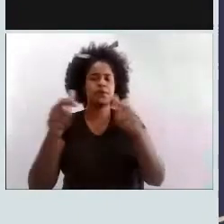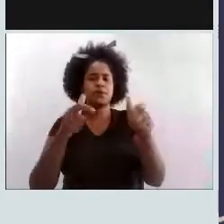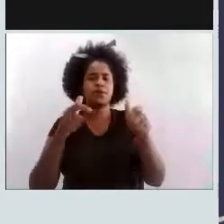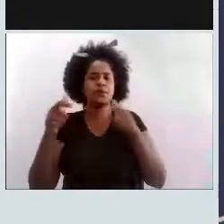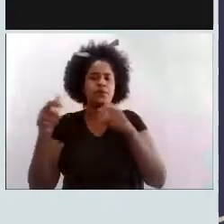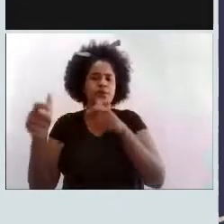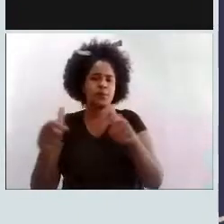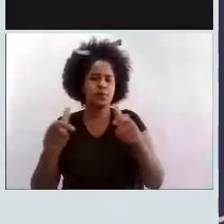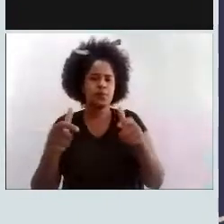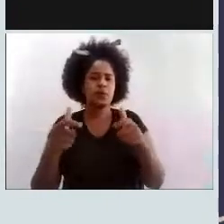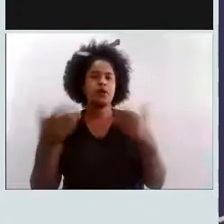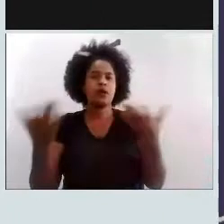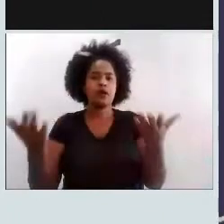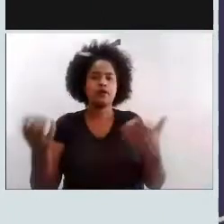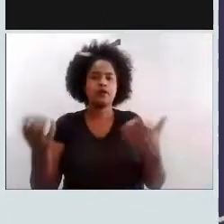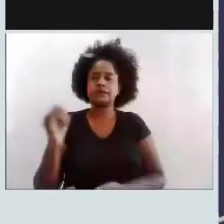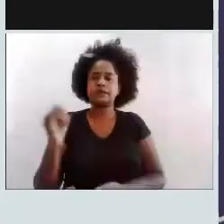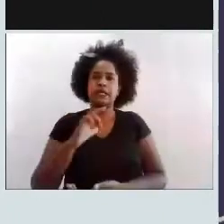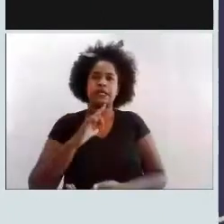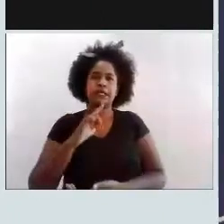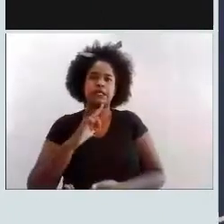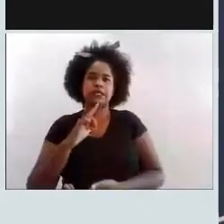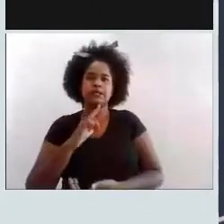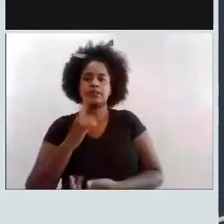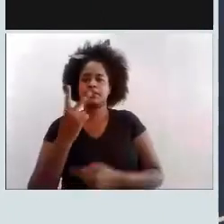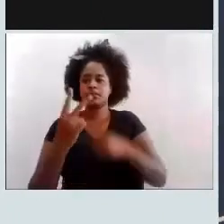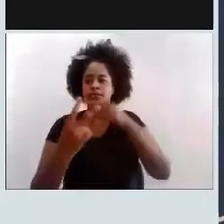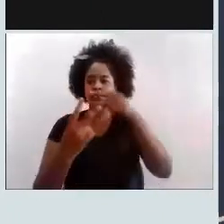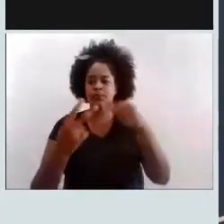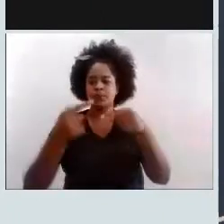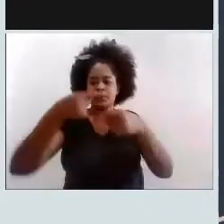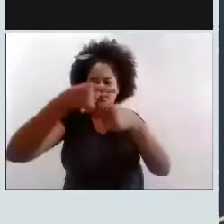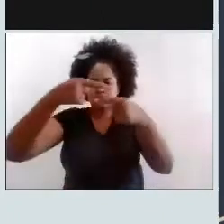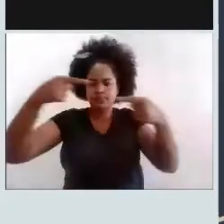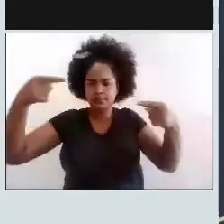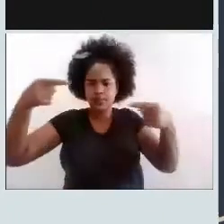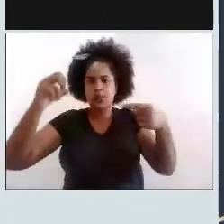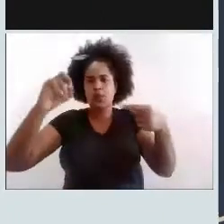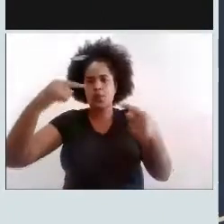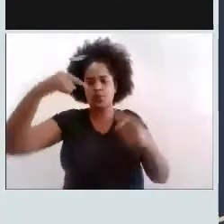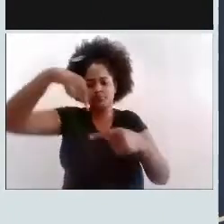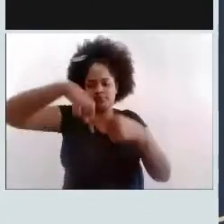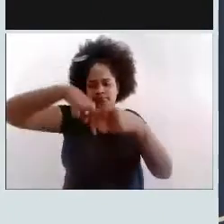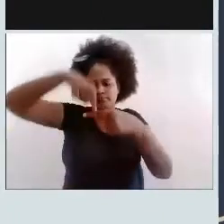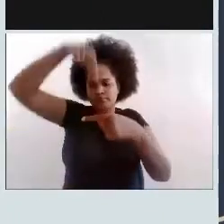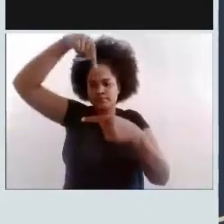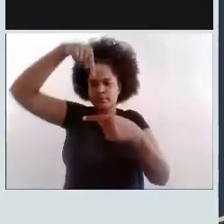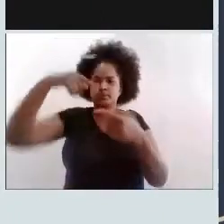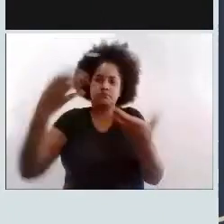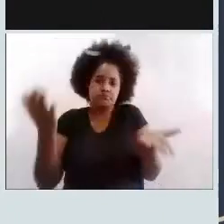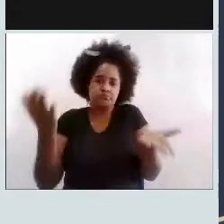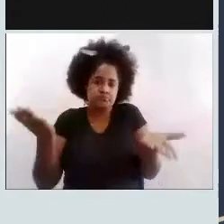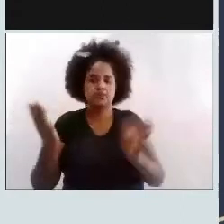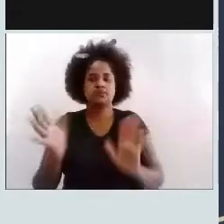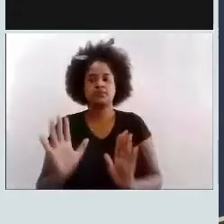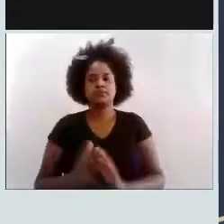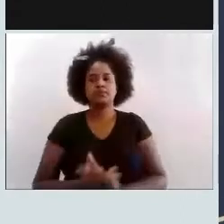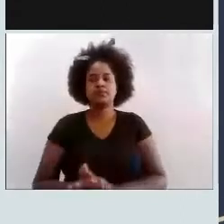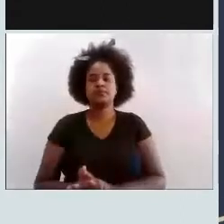são paralelas, são coincidentes, uma coisa ou outra. Então, nós vamos estudar